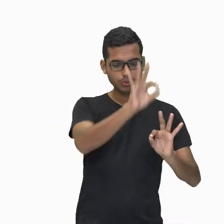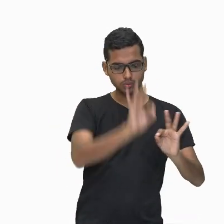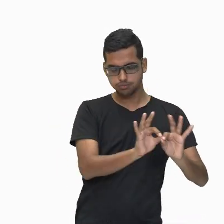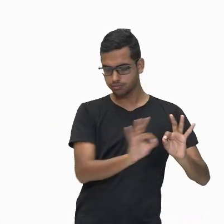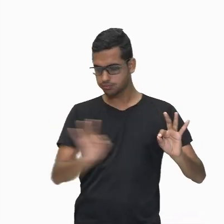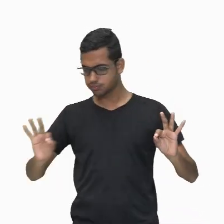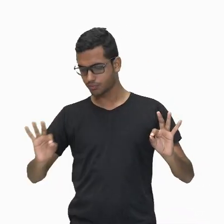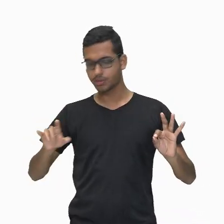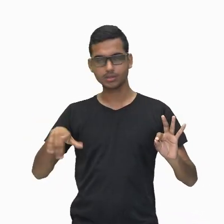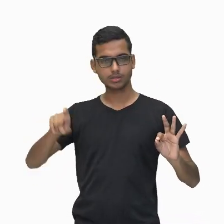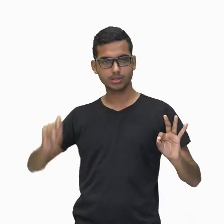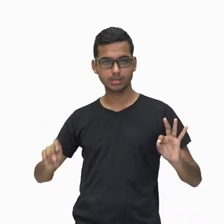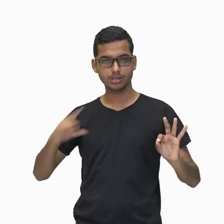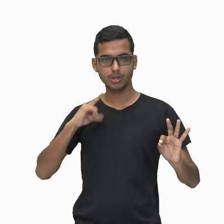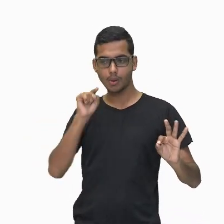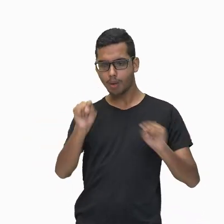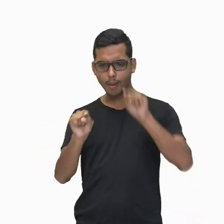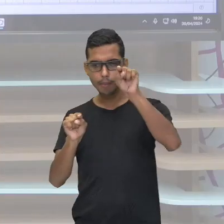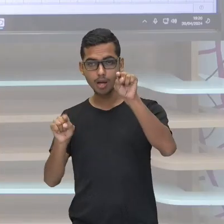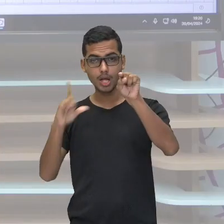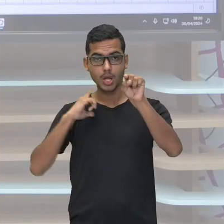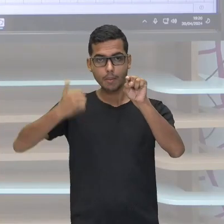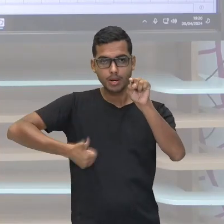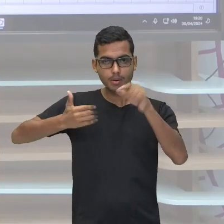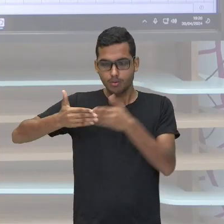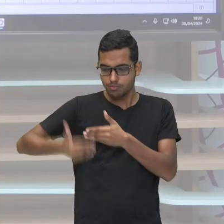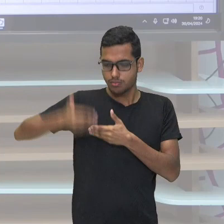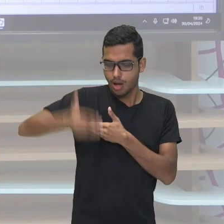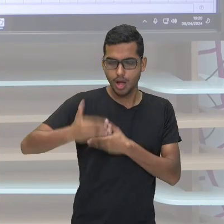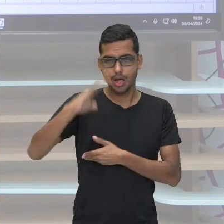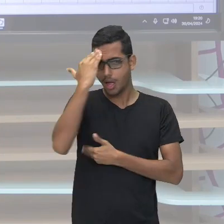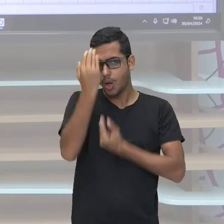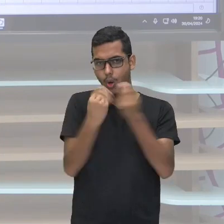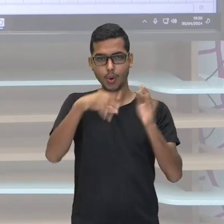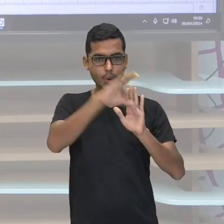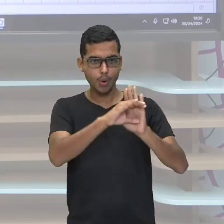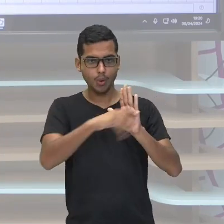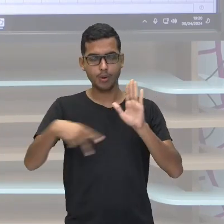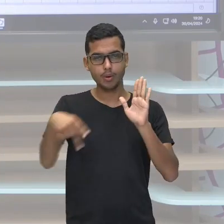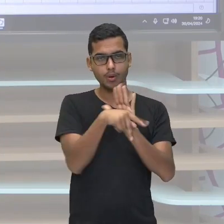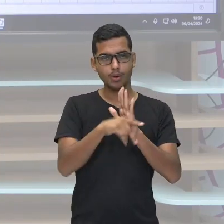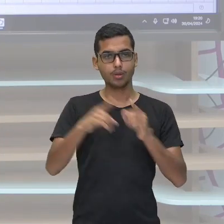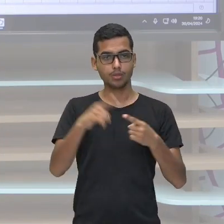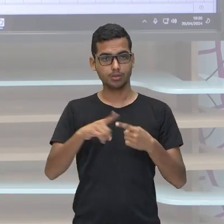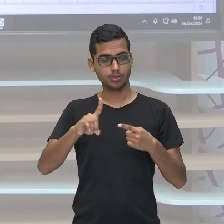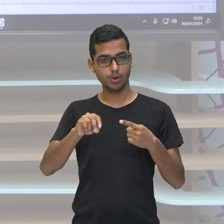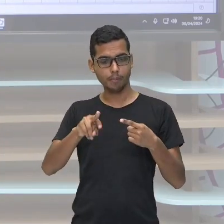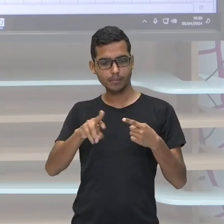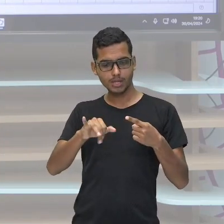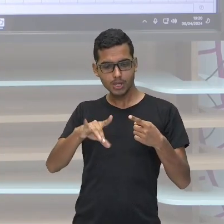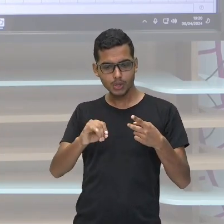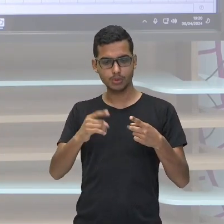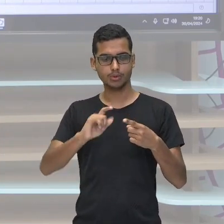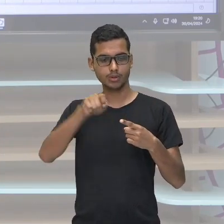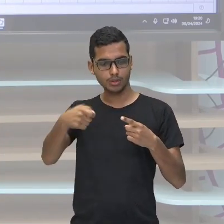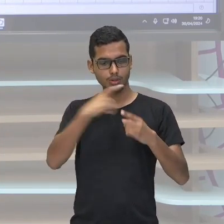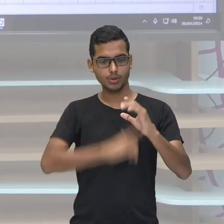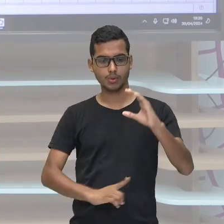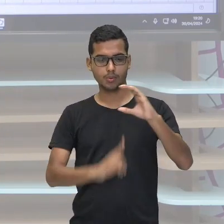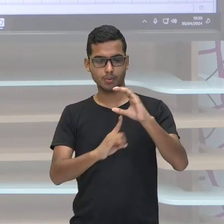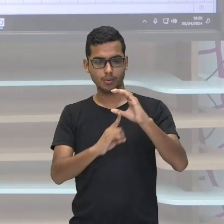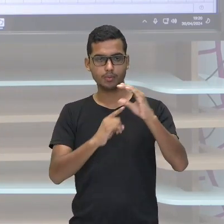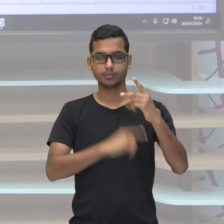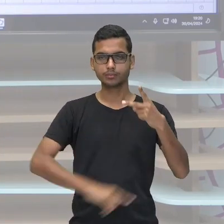é o primeiro passo para a gente entender os conceitos de domínio, contradomínio, imagem